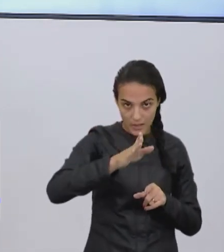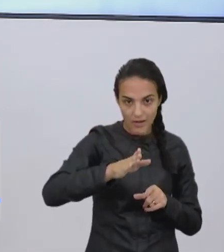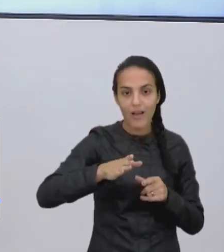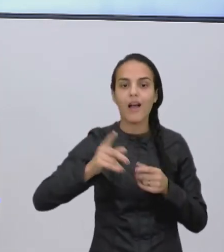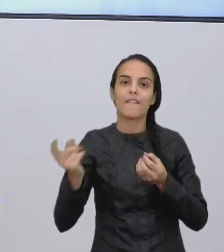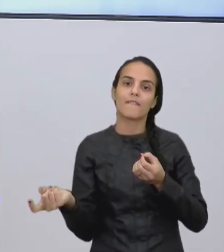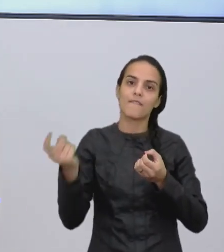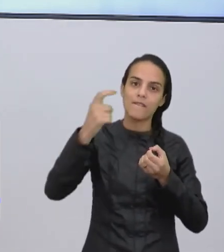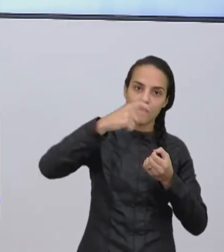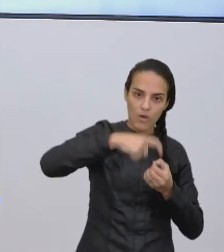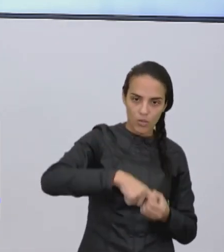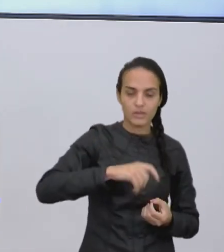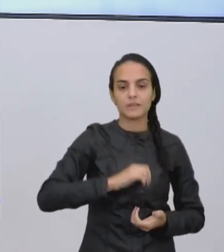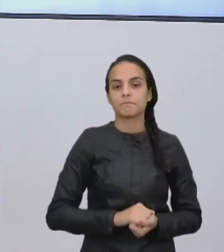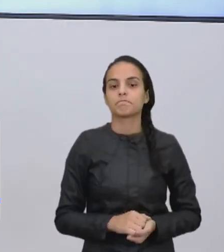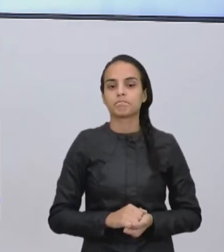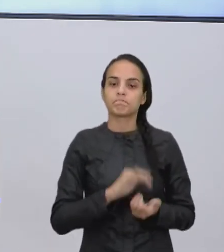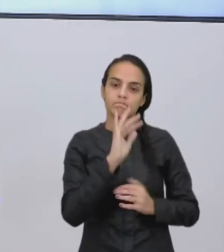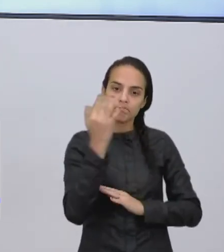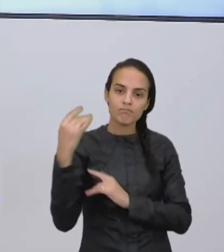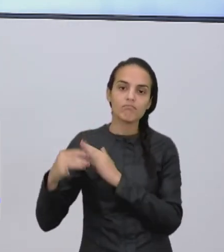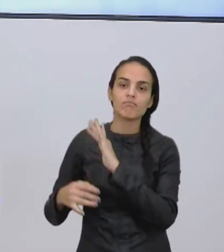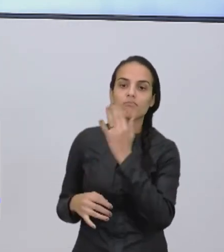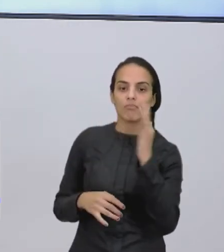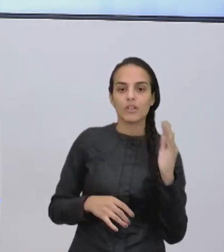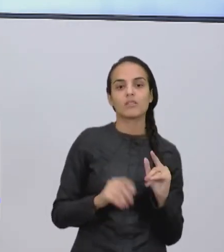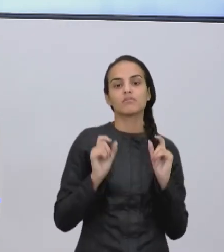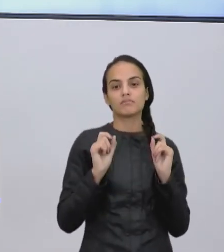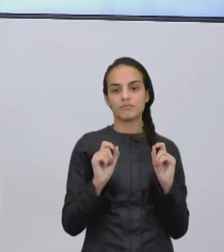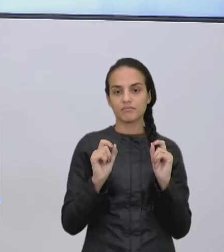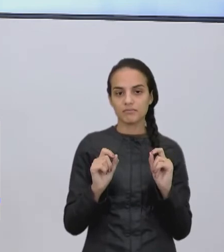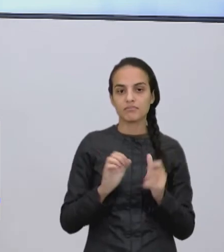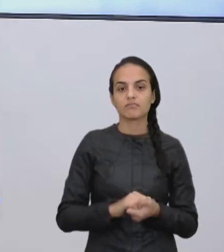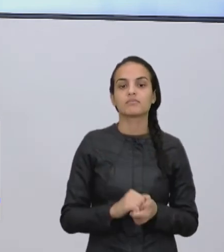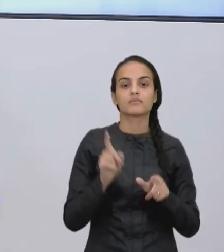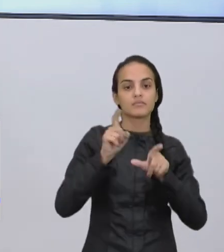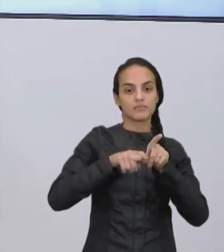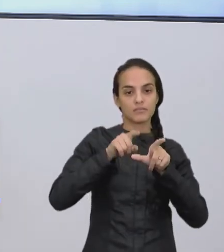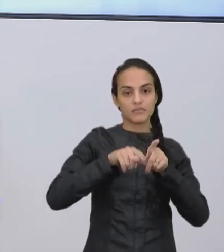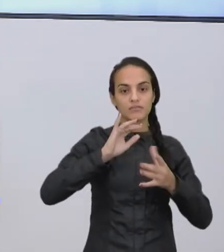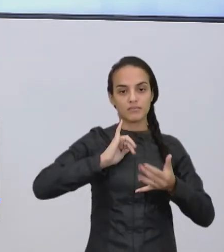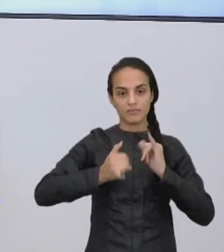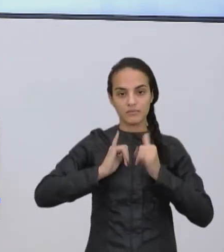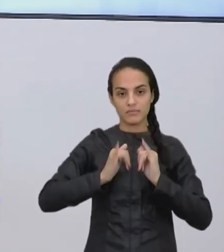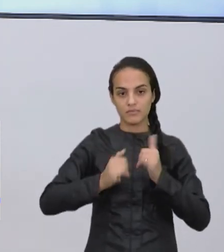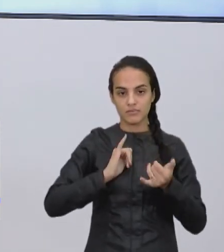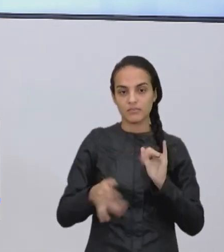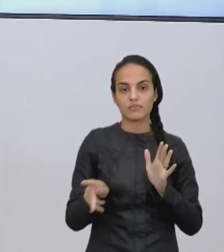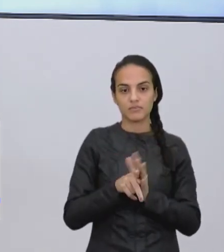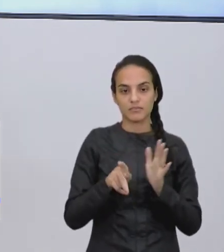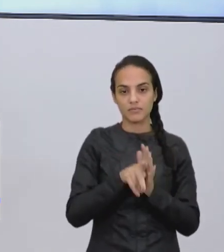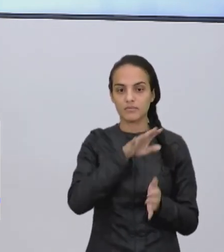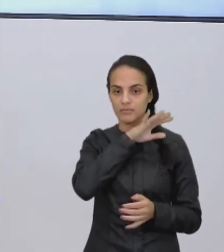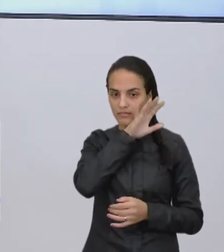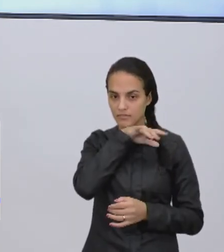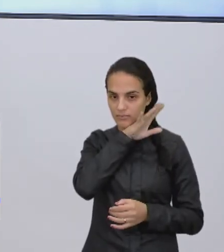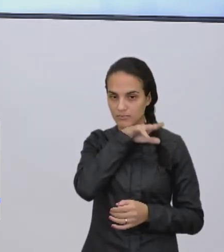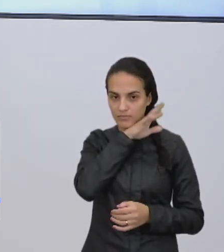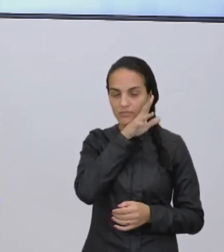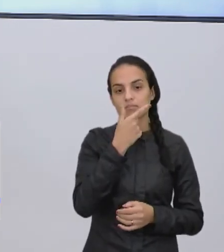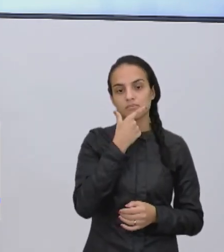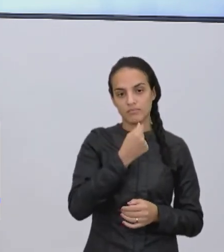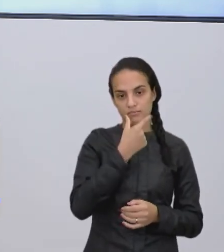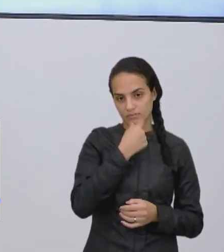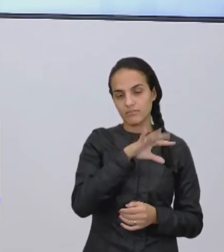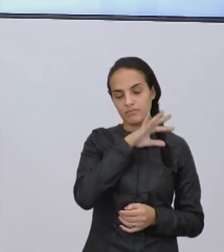na forma de carboidratos. Os carboidratos são as fontes energéticas dos animais, né? Do homem e